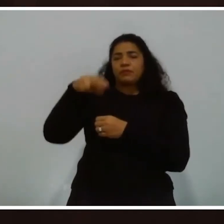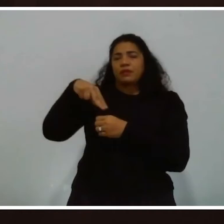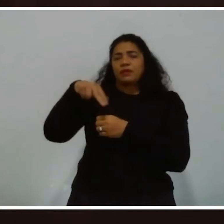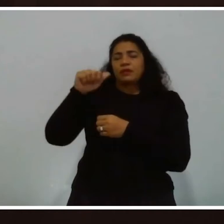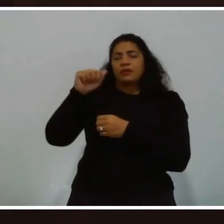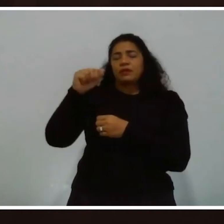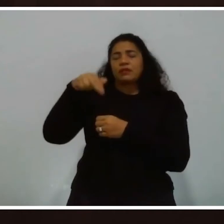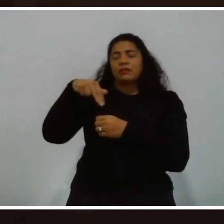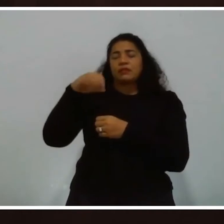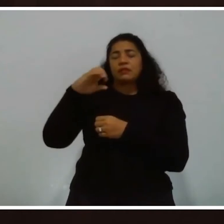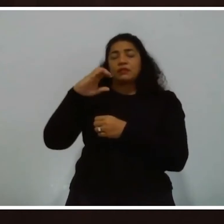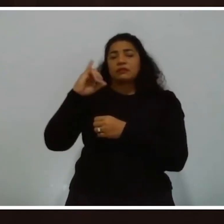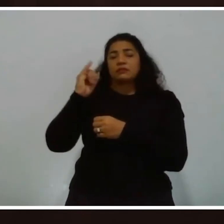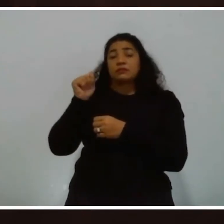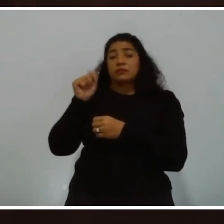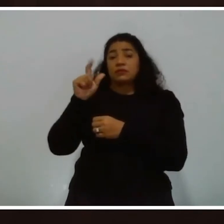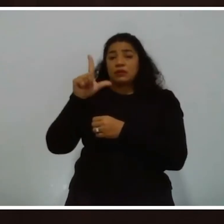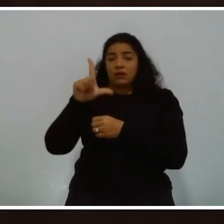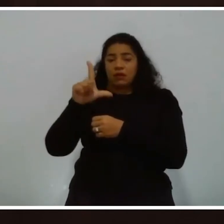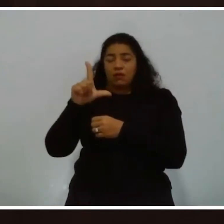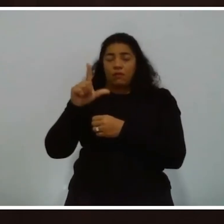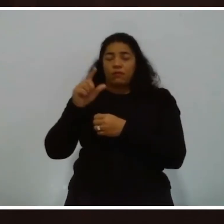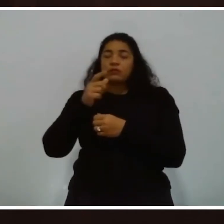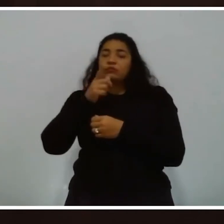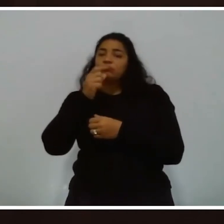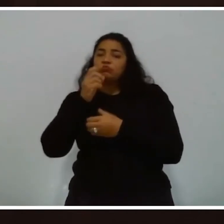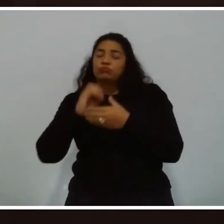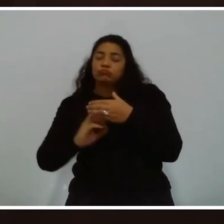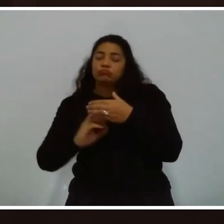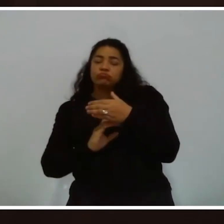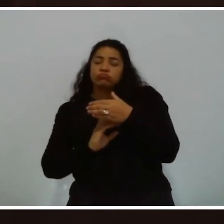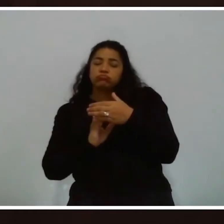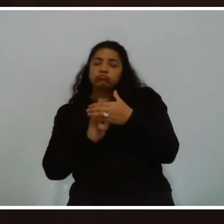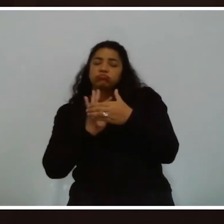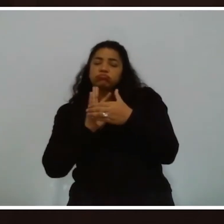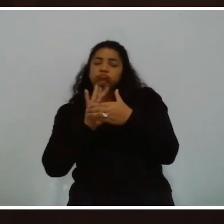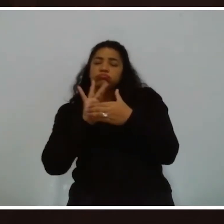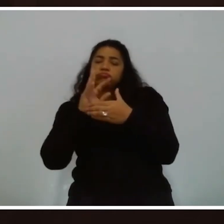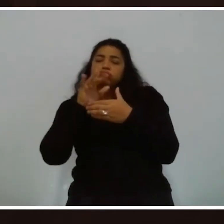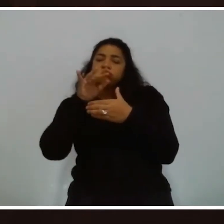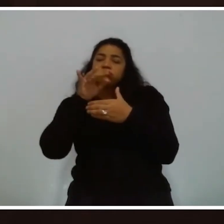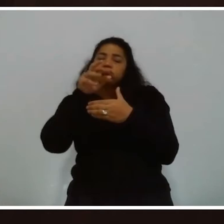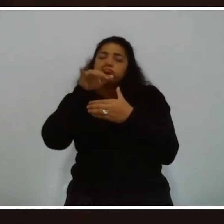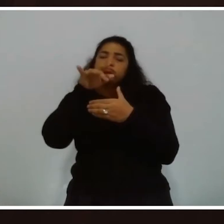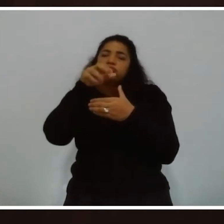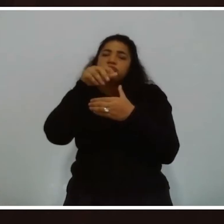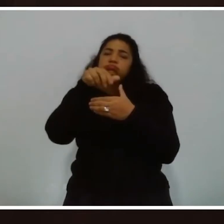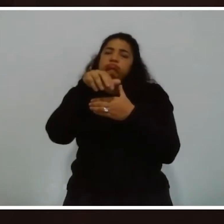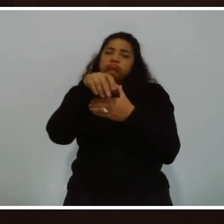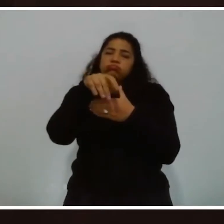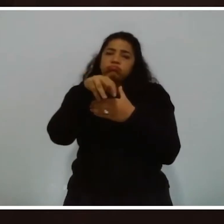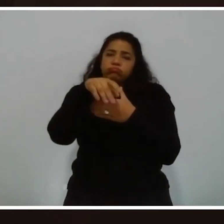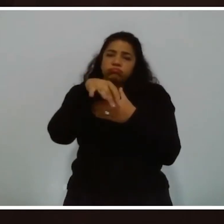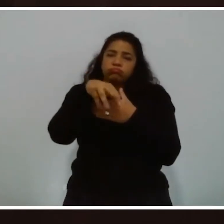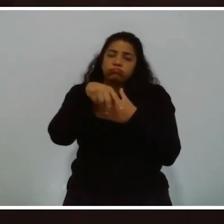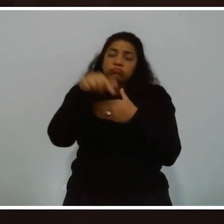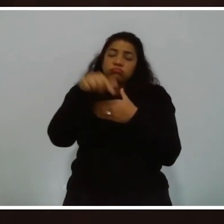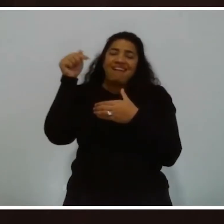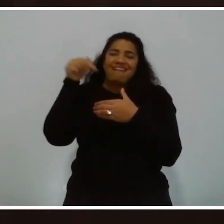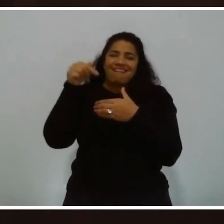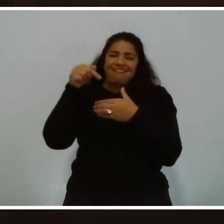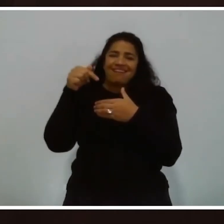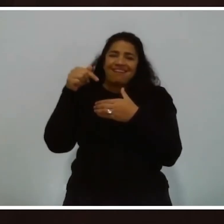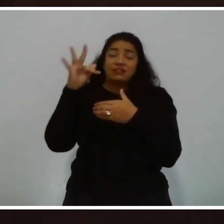surge uma fonte. E essa fonte é Jesus, o Filho. E depois essa fonte não para